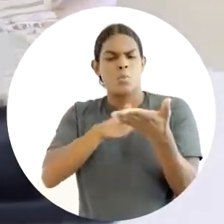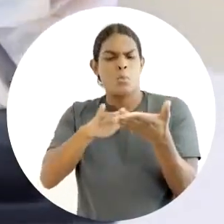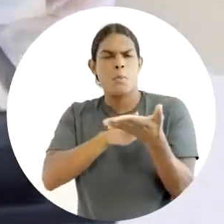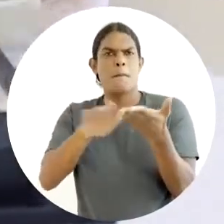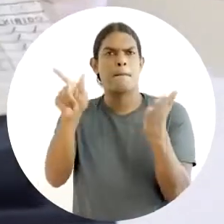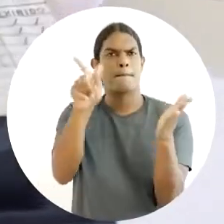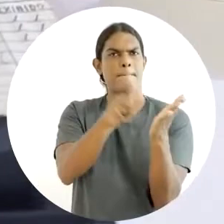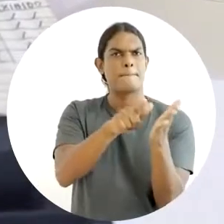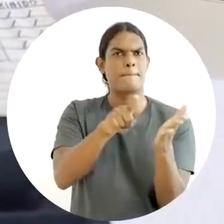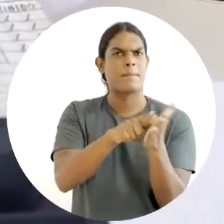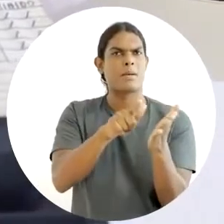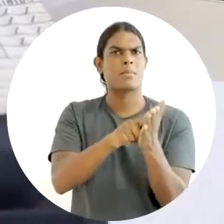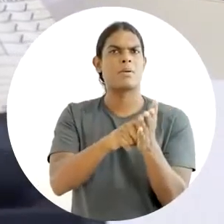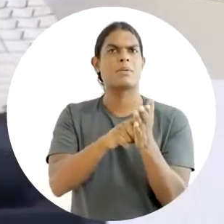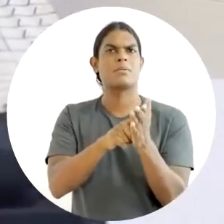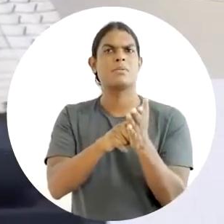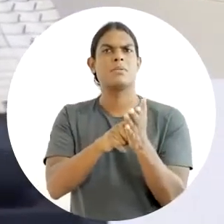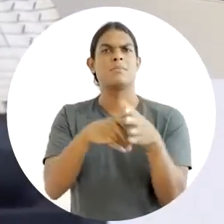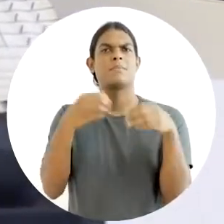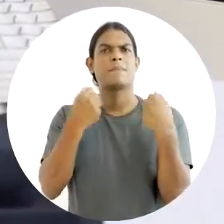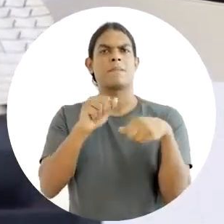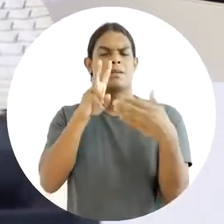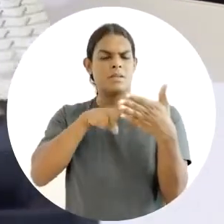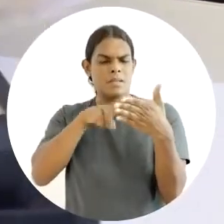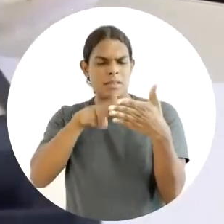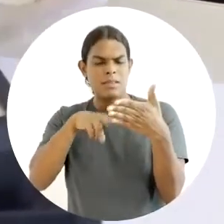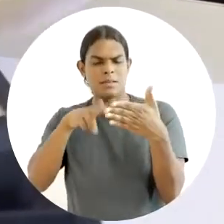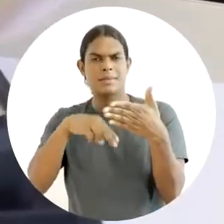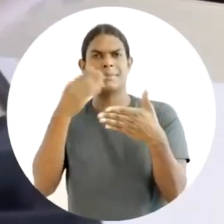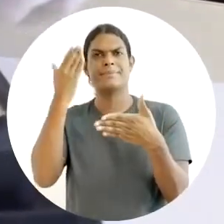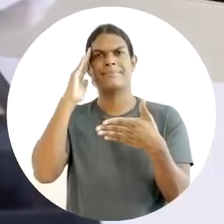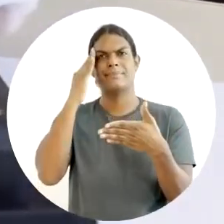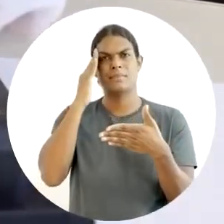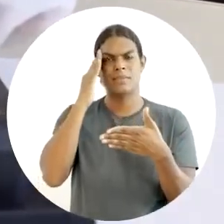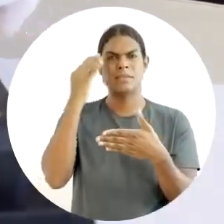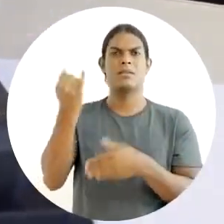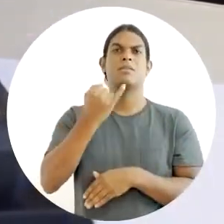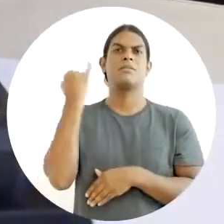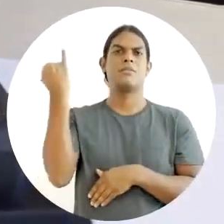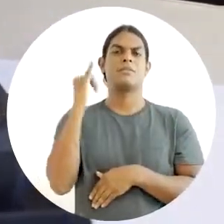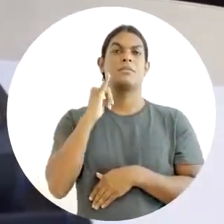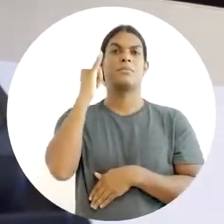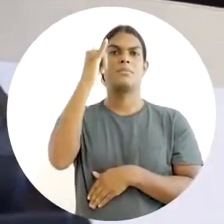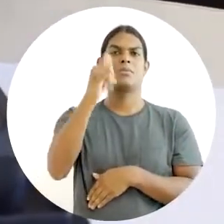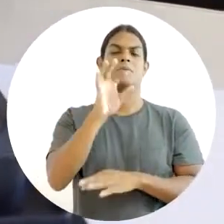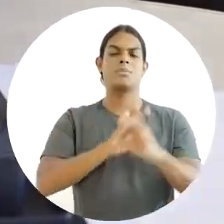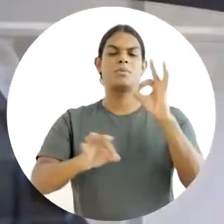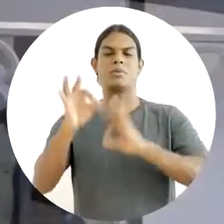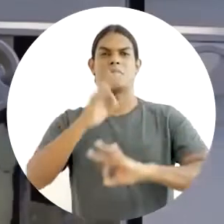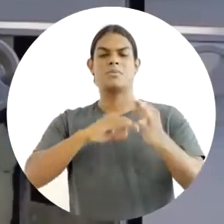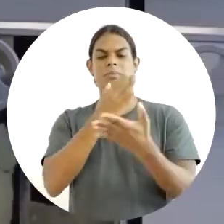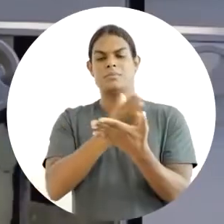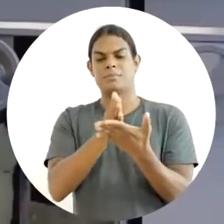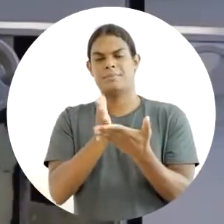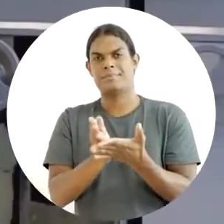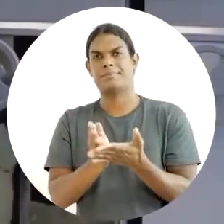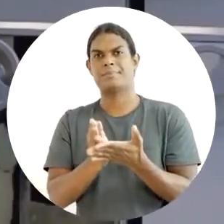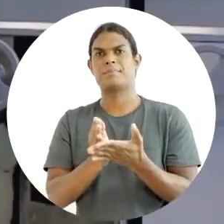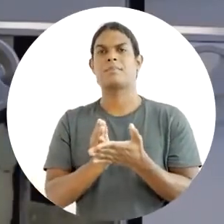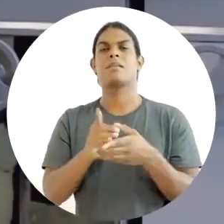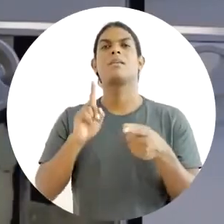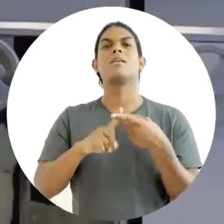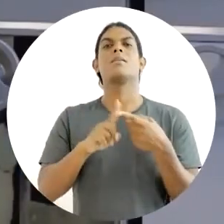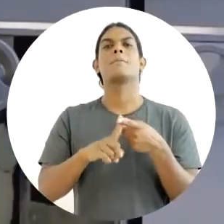onde nós podemos retirar as informações que são importantes para a catalogação. Da mesma forma, a